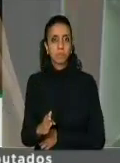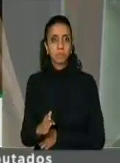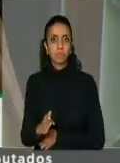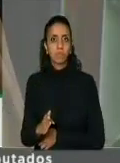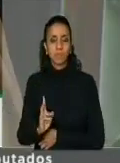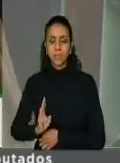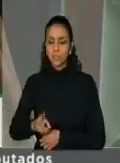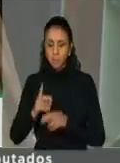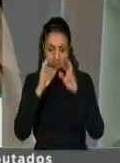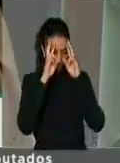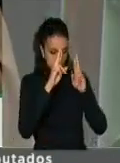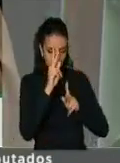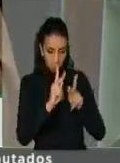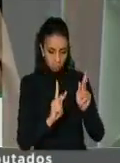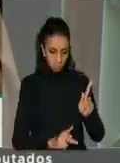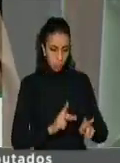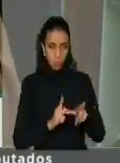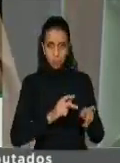forma respeitosa.